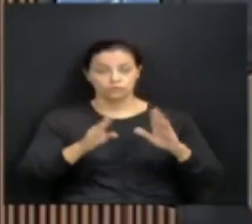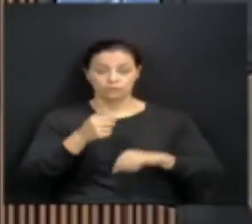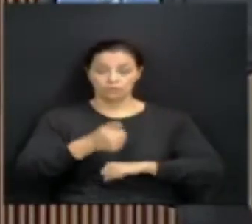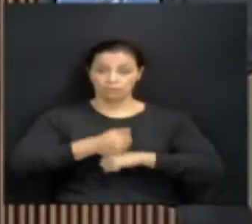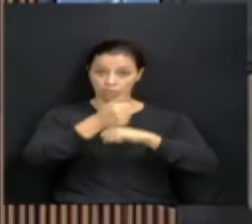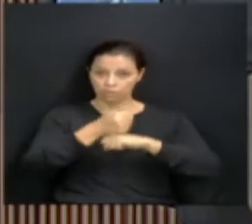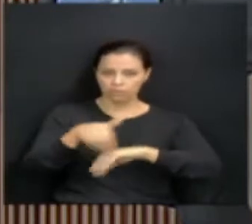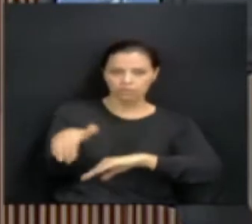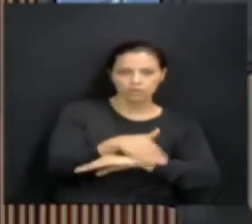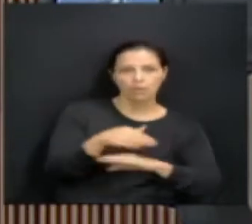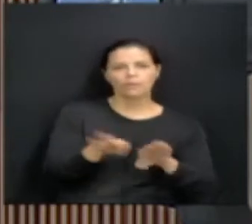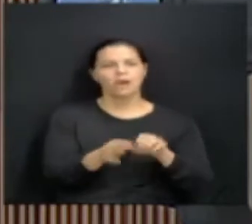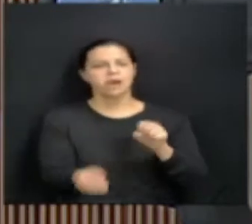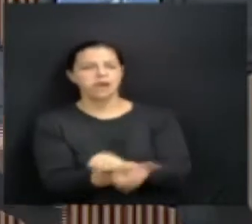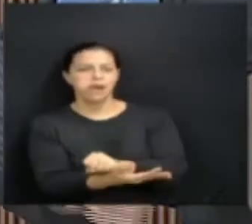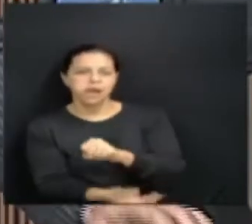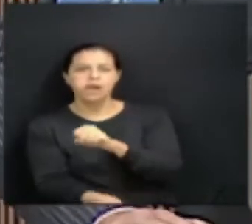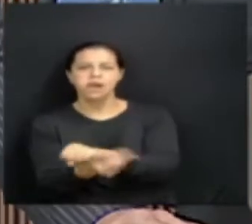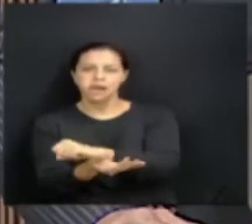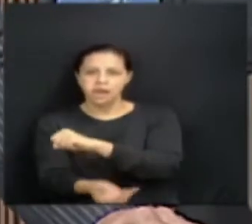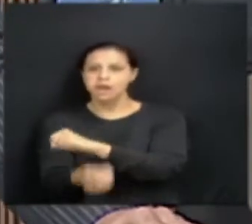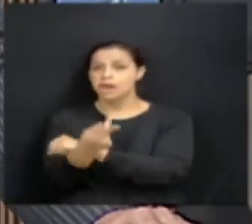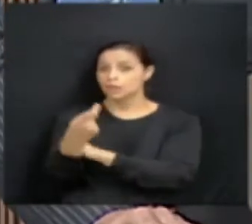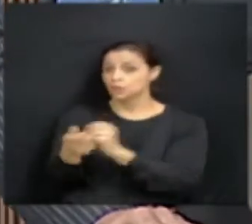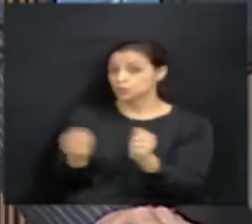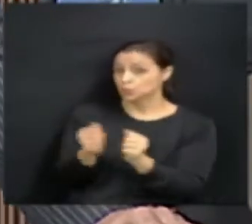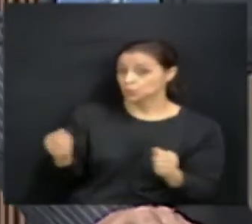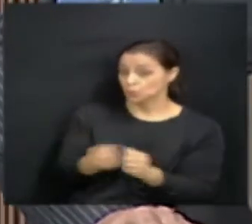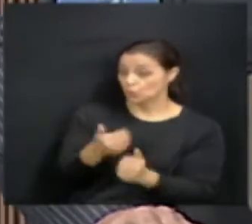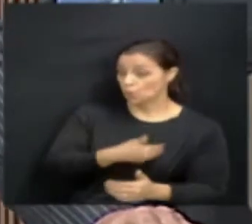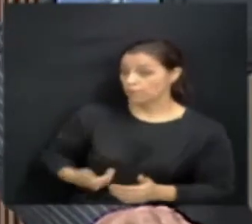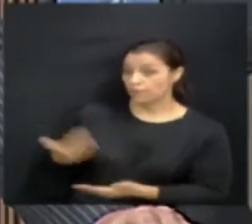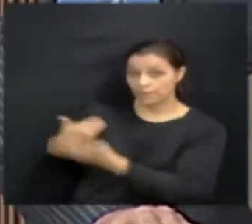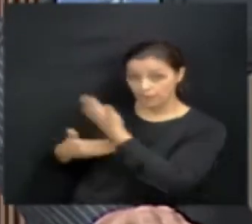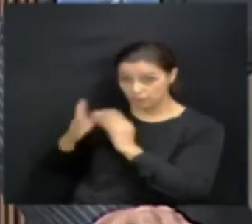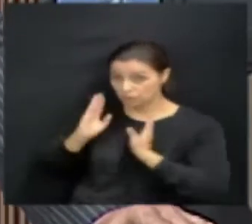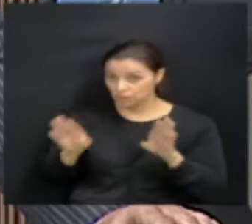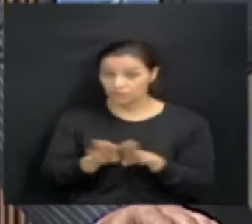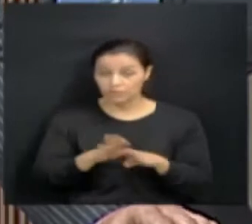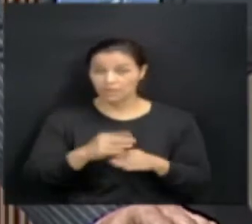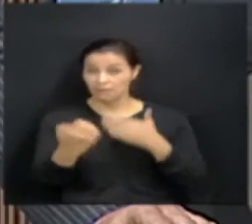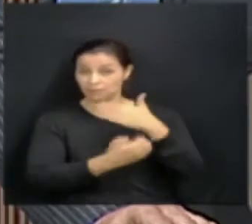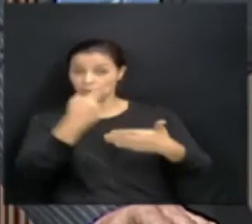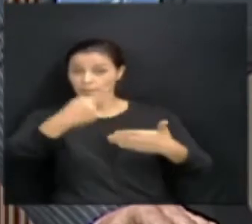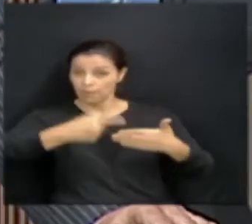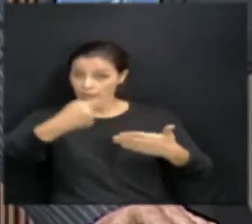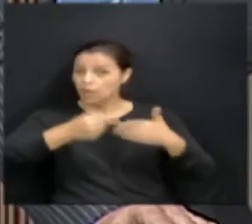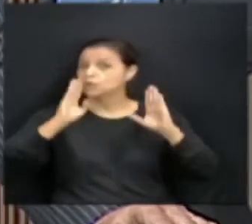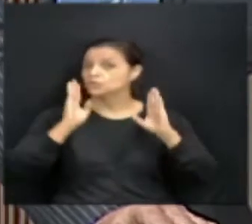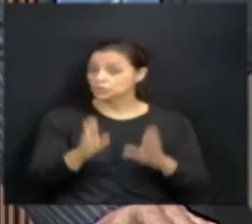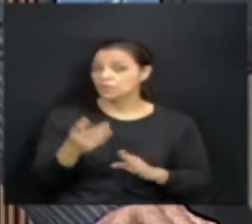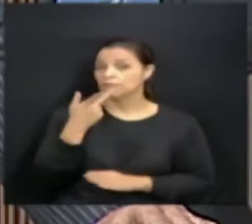que corromperam e participaram de corrupção com o último governo. As pedageiras que assumiram ter